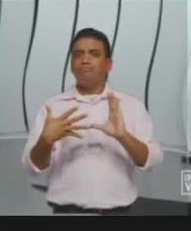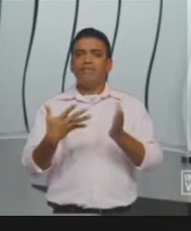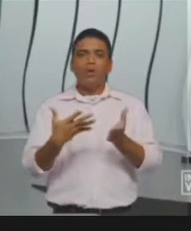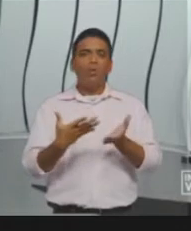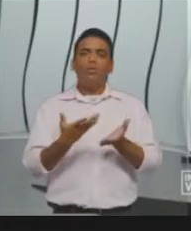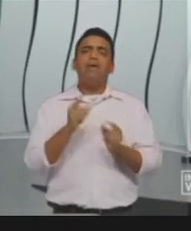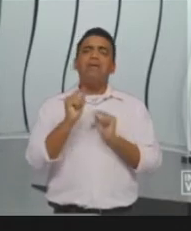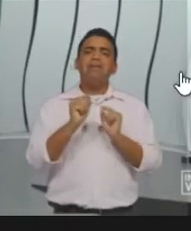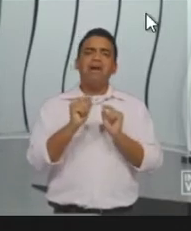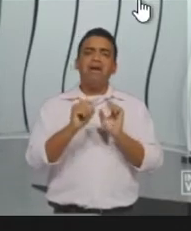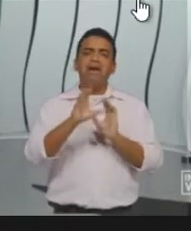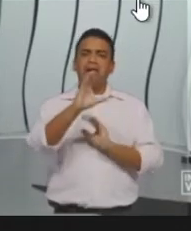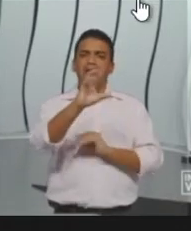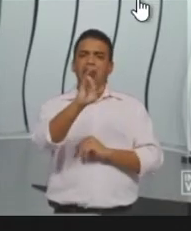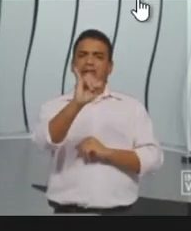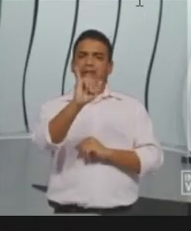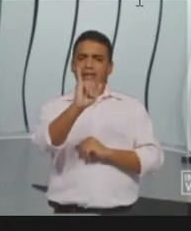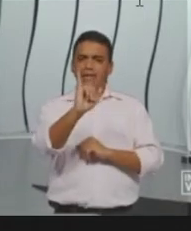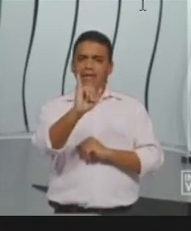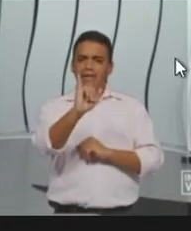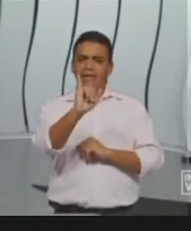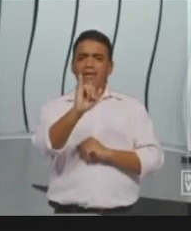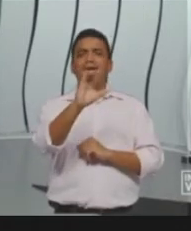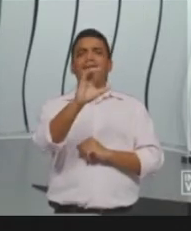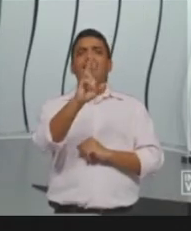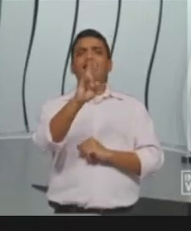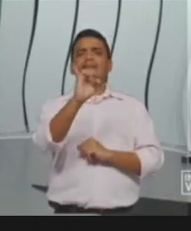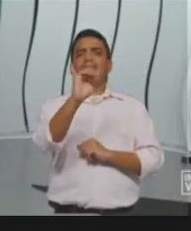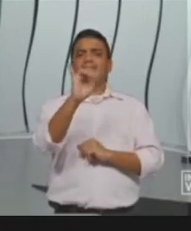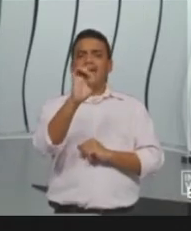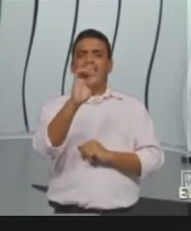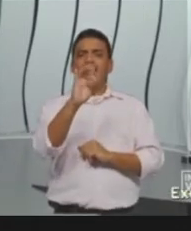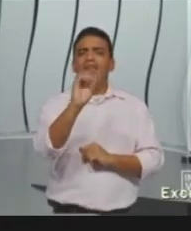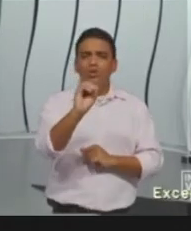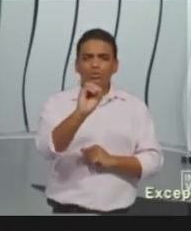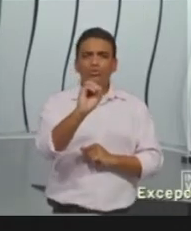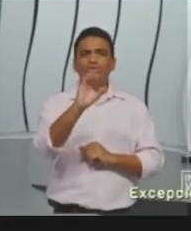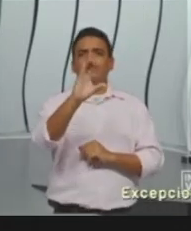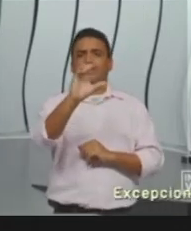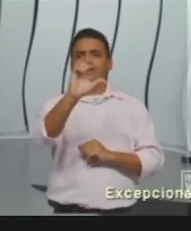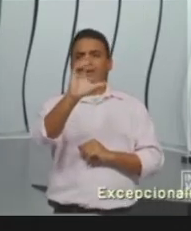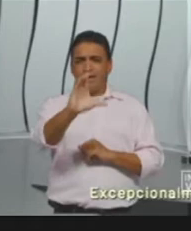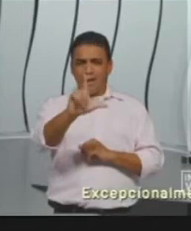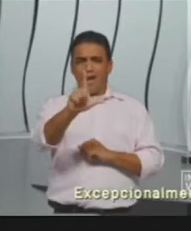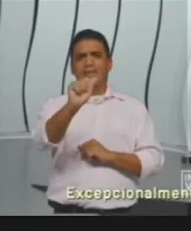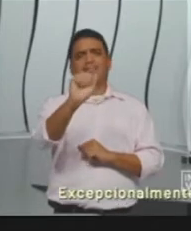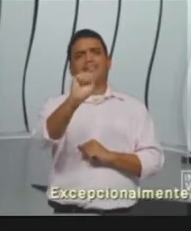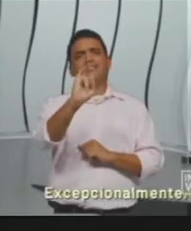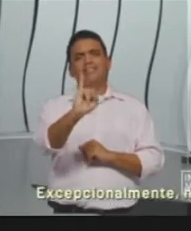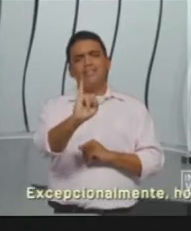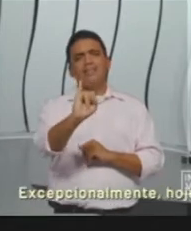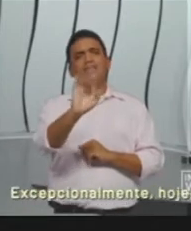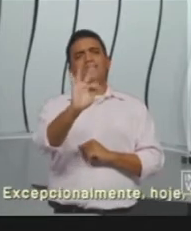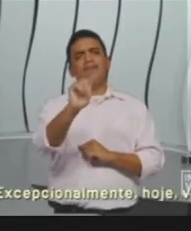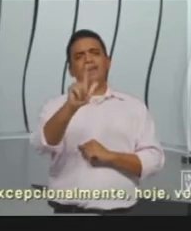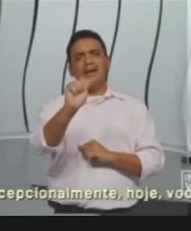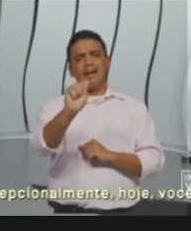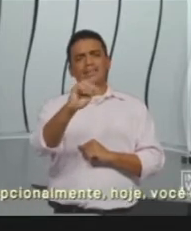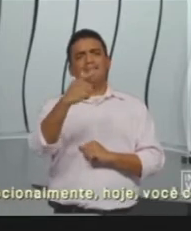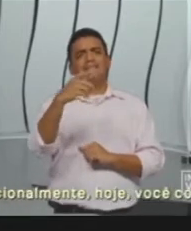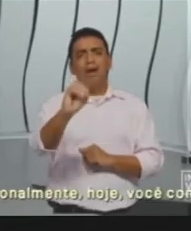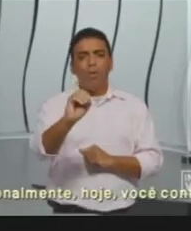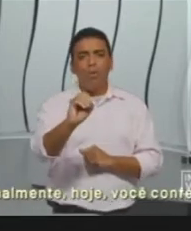classificação. Nós já estudamos em outras aulas alguns critérios de classificação, por exemplo, a forma de obtenção